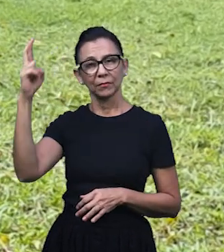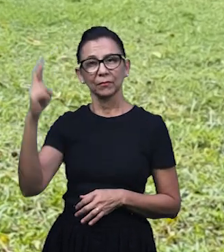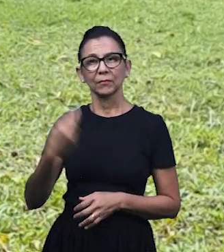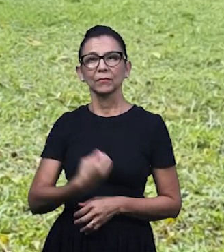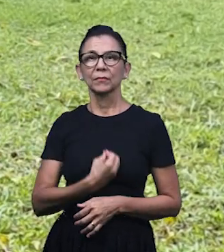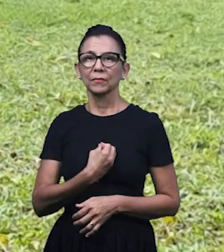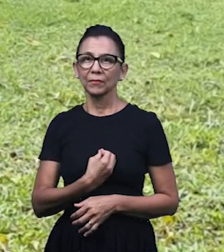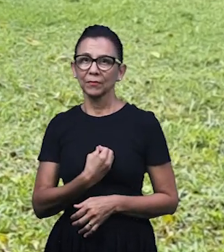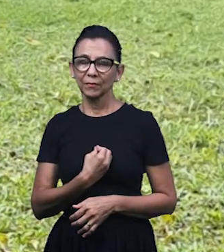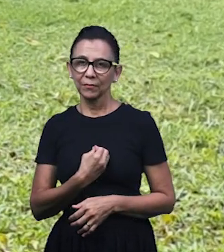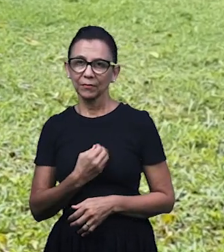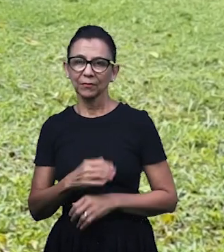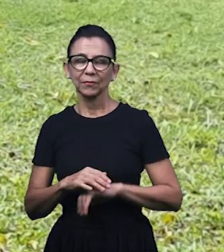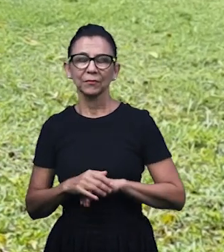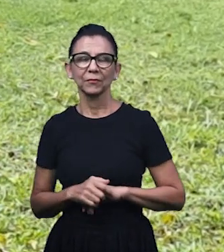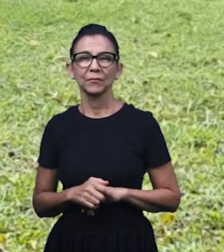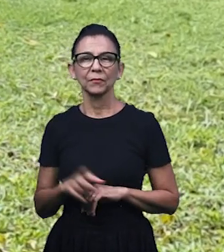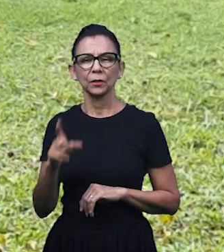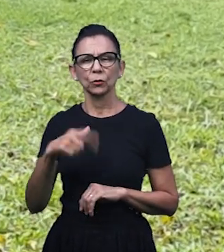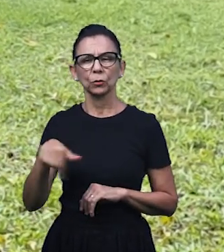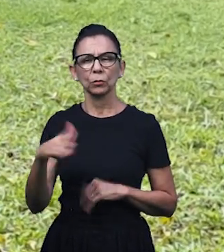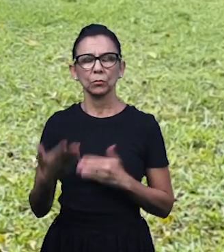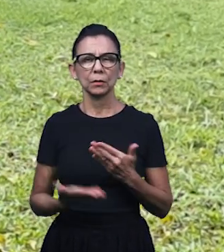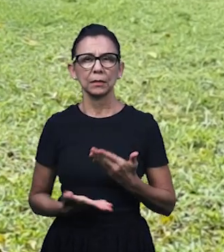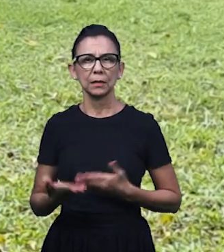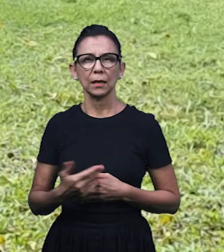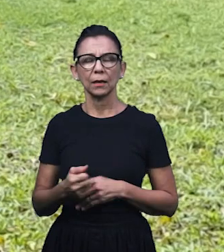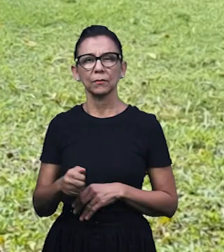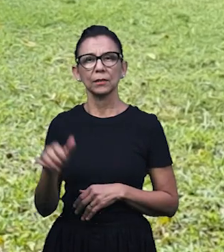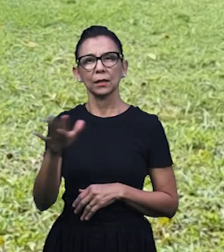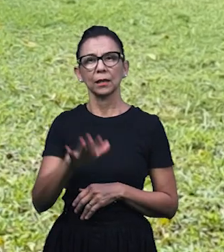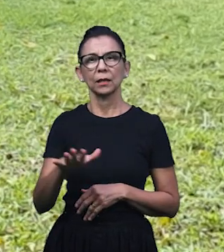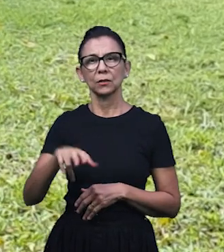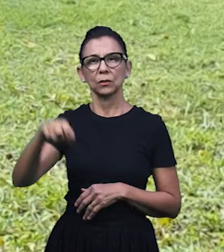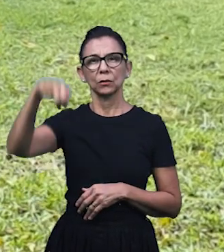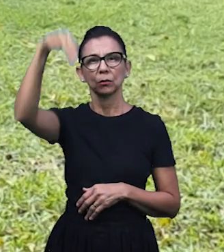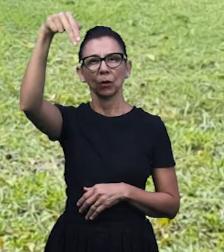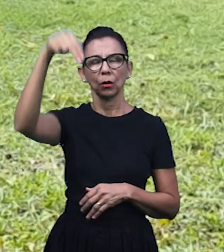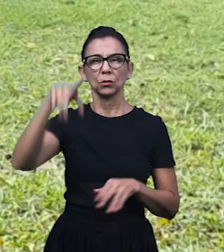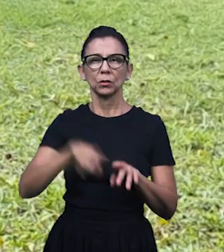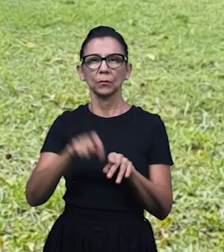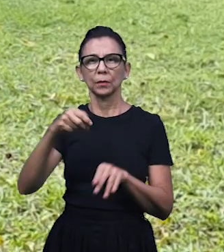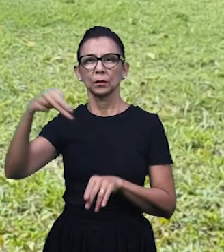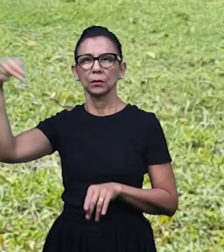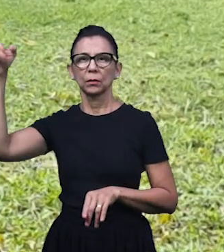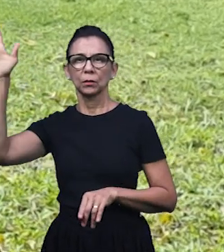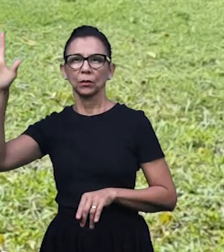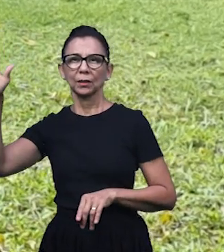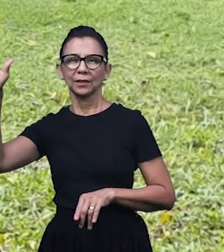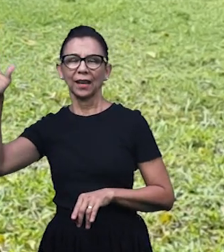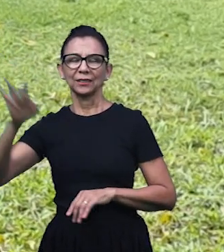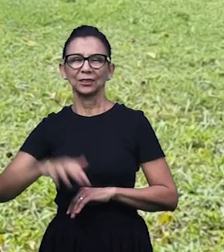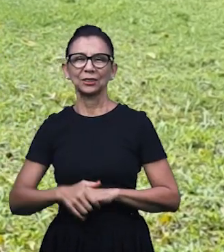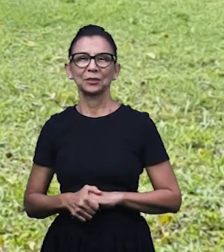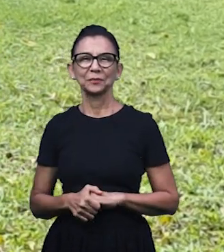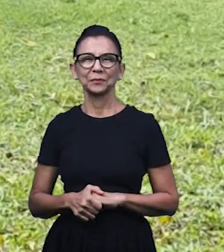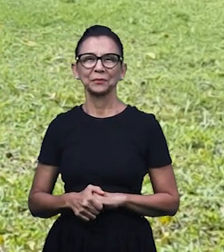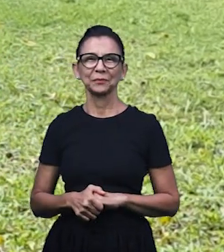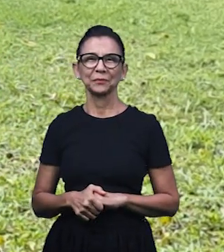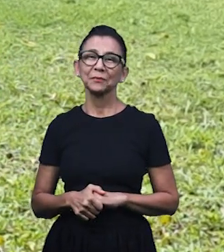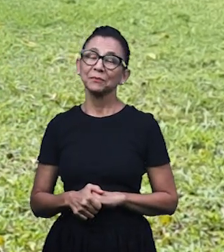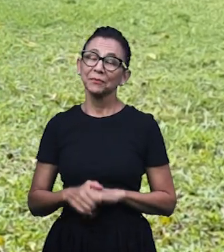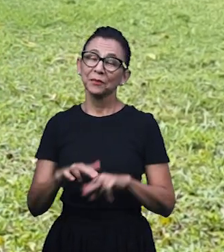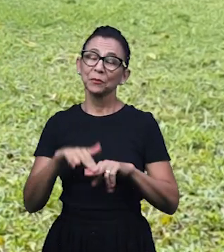nossos irmãos, nas nossas igrejas lá na região norte e também aqui na região nordeste. Para nós é um motivo de grande alegria e, se